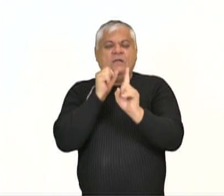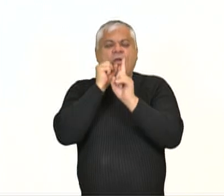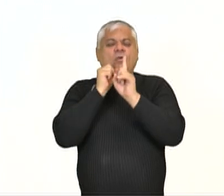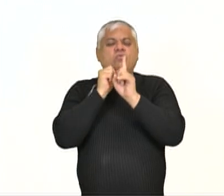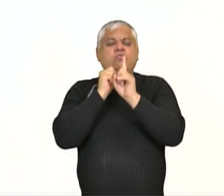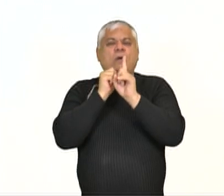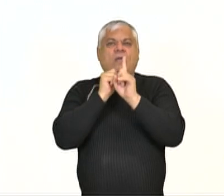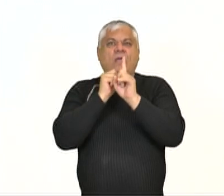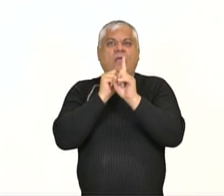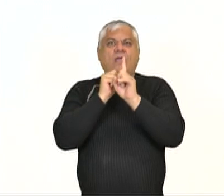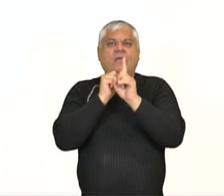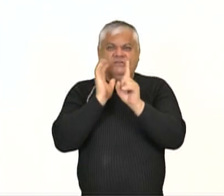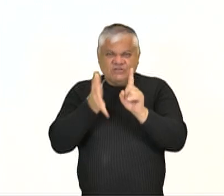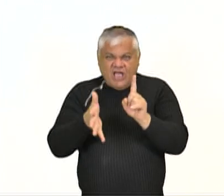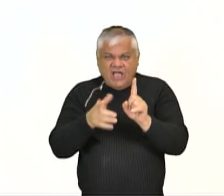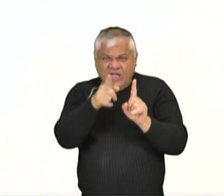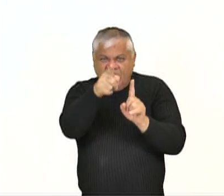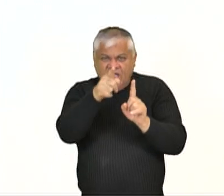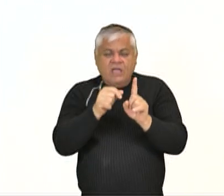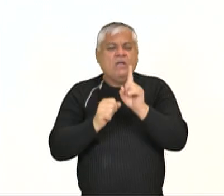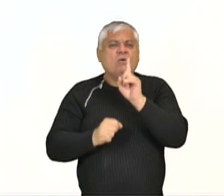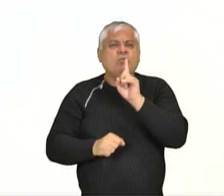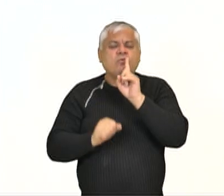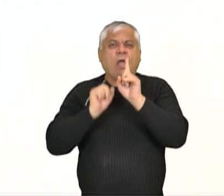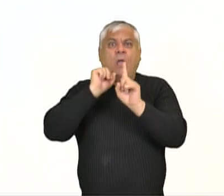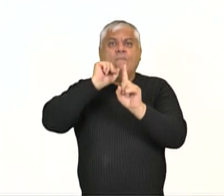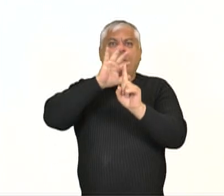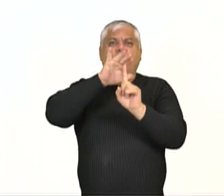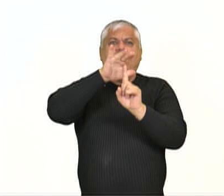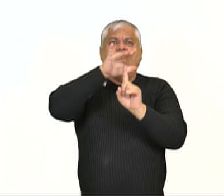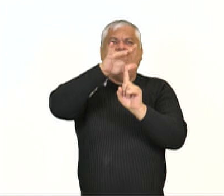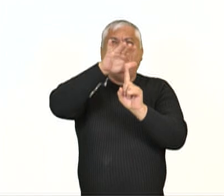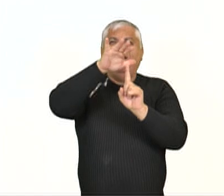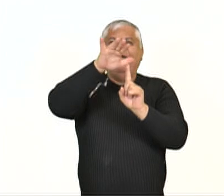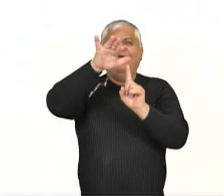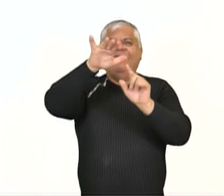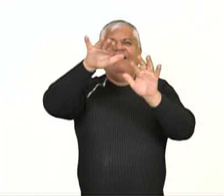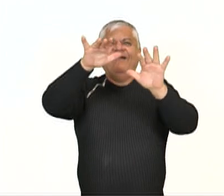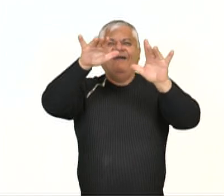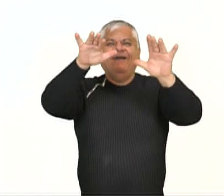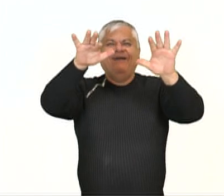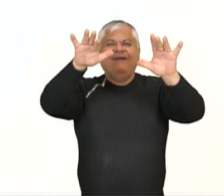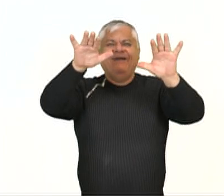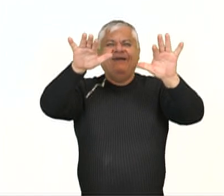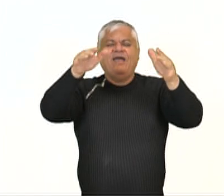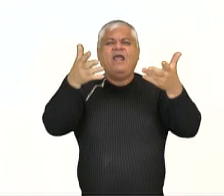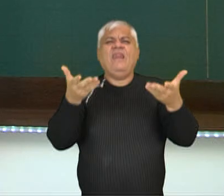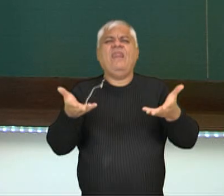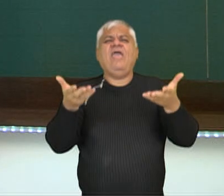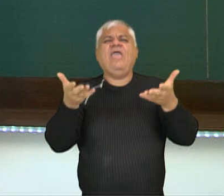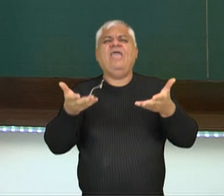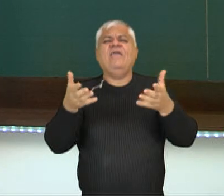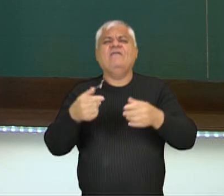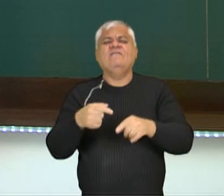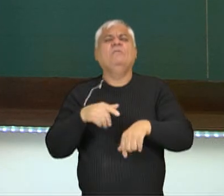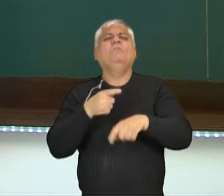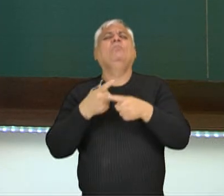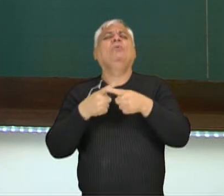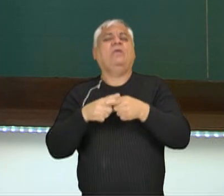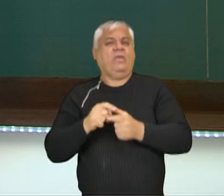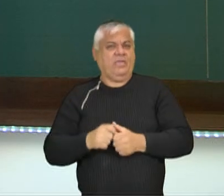assoprar? Por que suas sementes são leves e delicadas? Eu vou dar um tempinho aí para